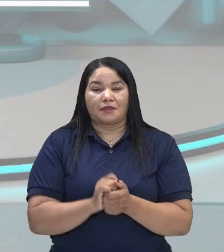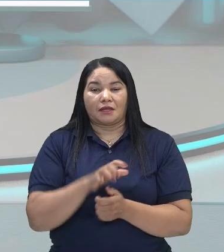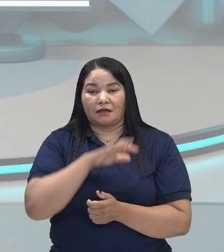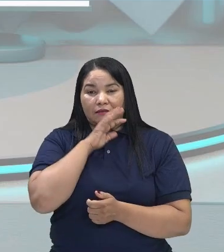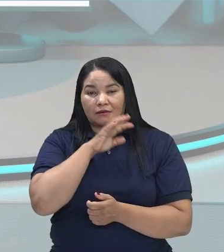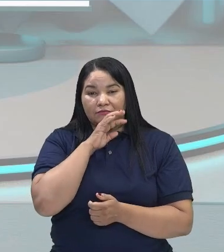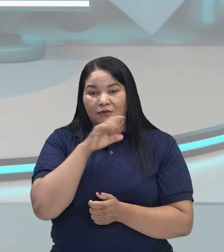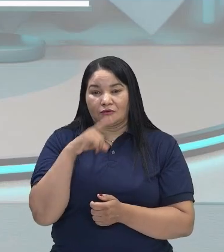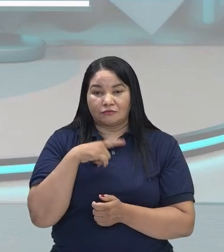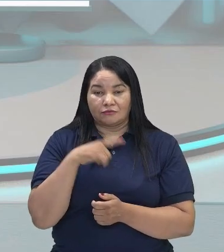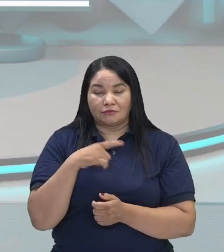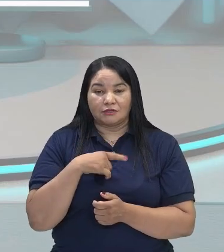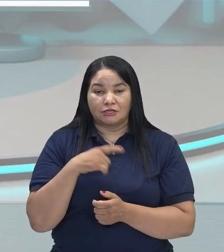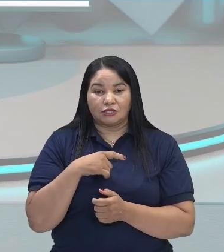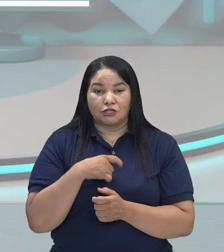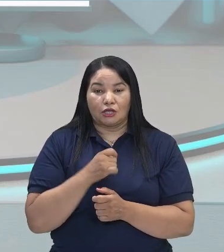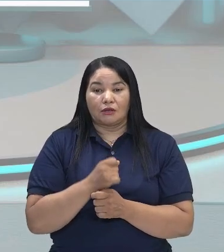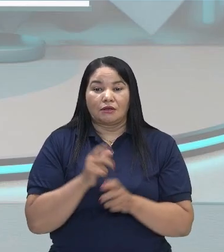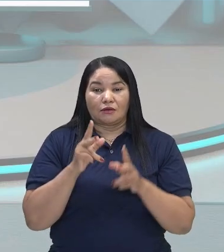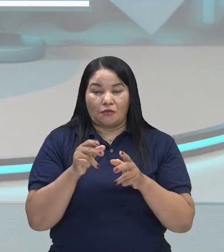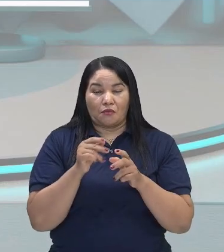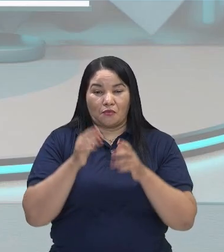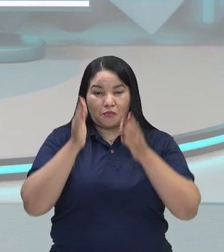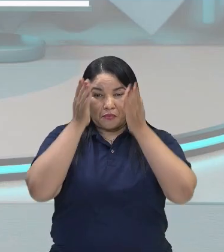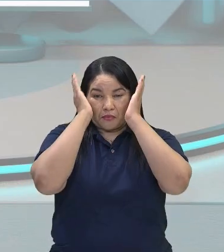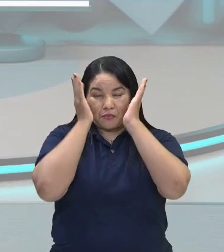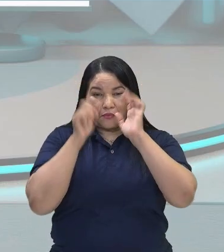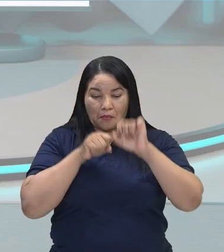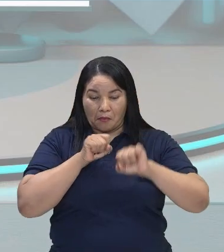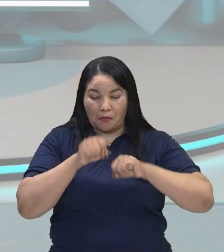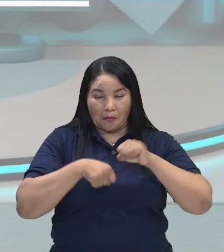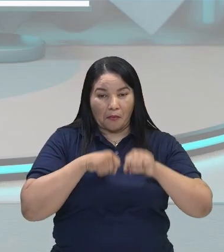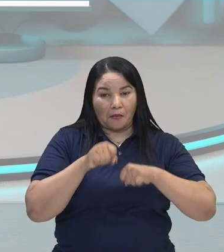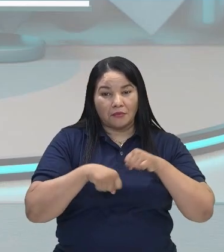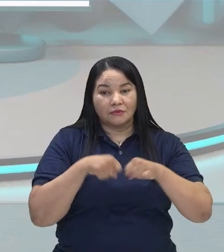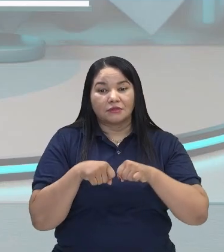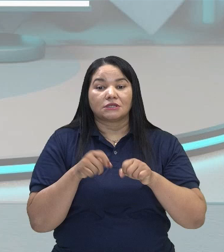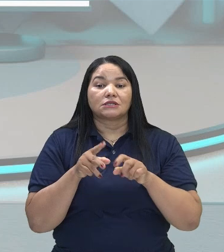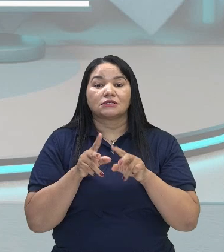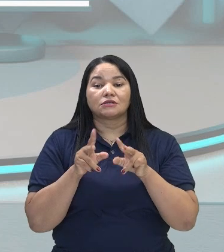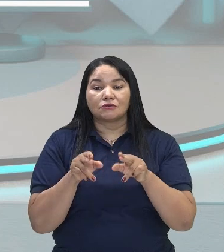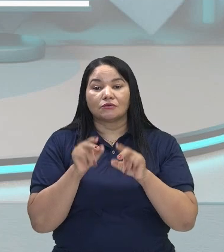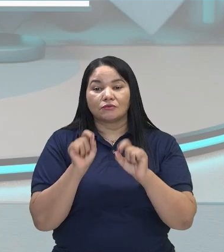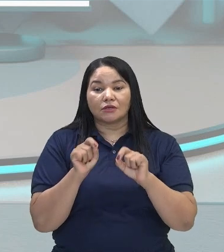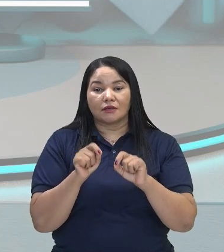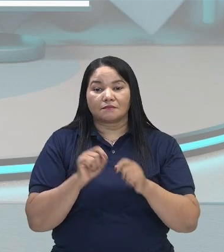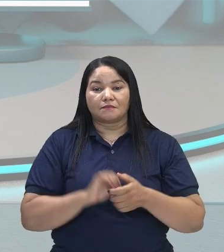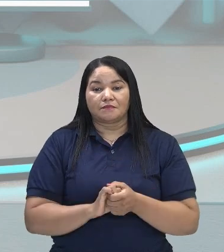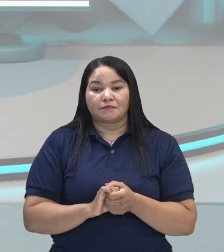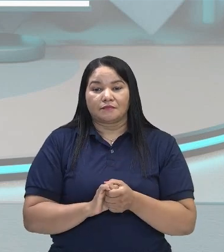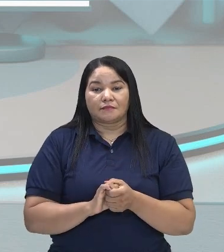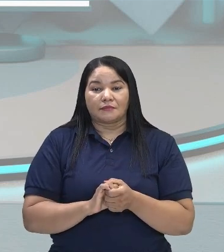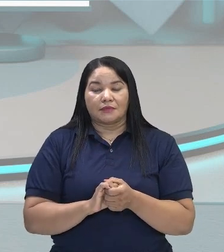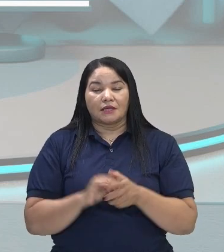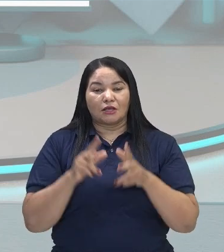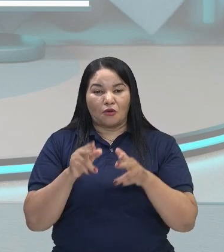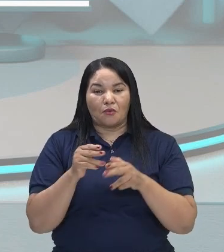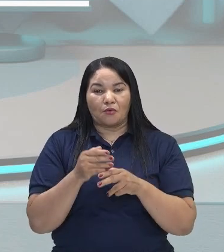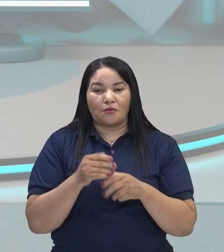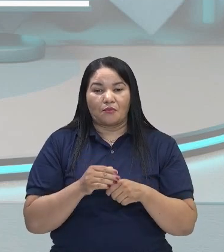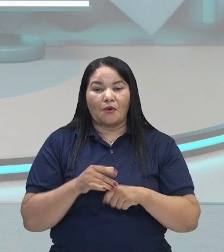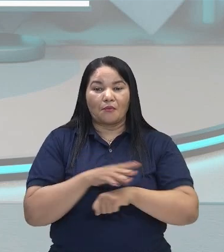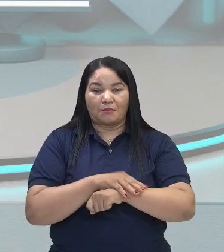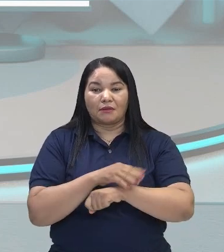que tem as patas como as do jumento e pelo hirsuto como do porco, e